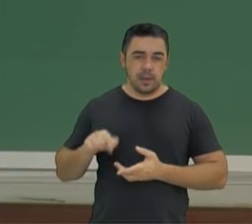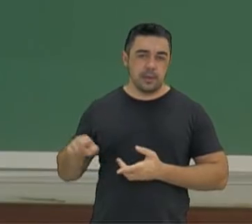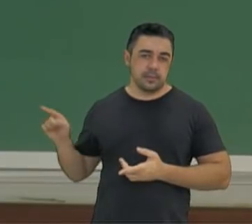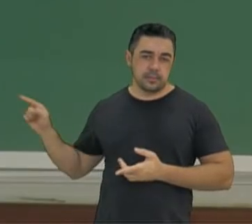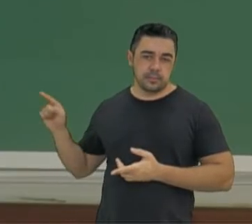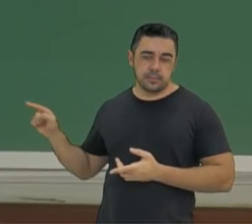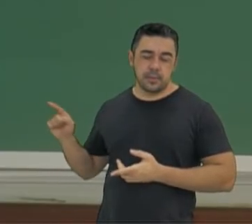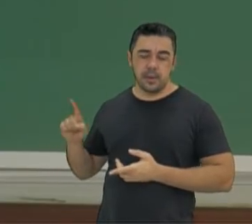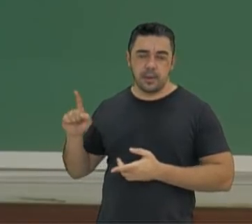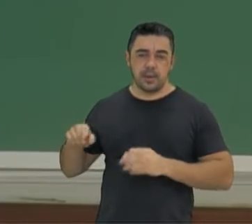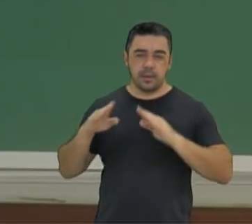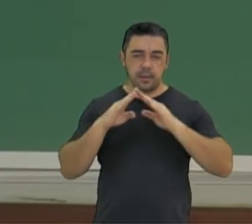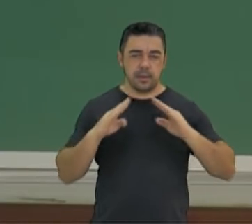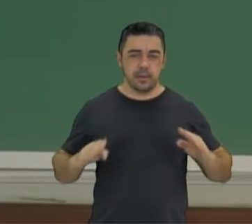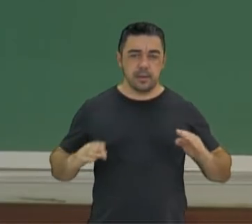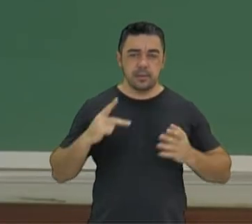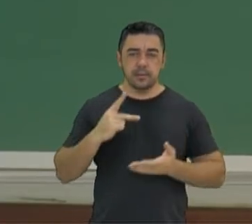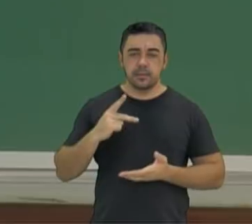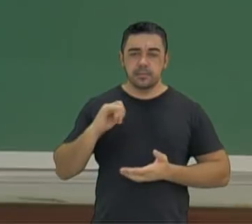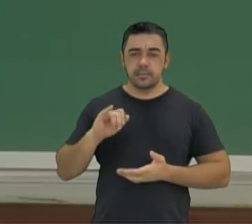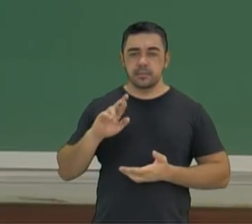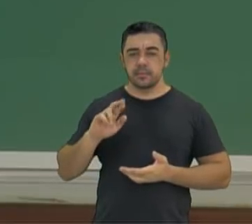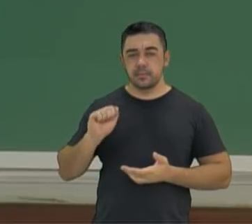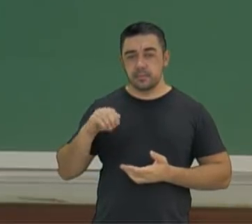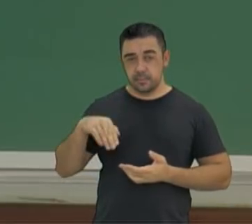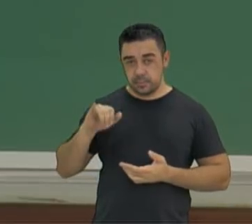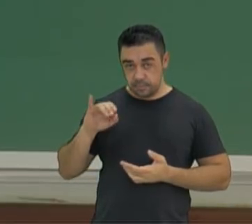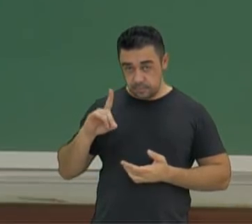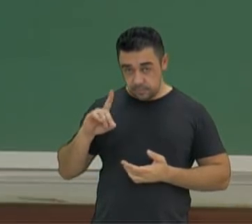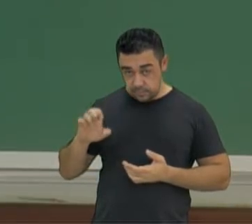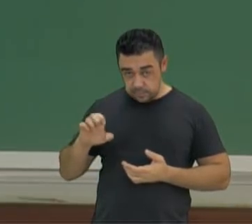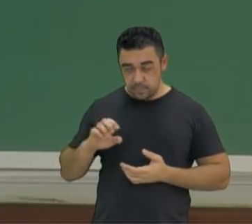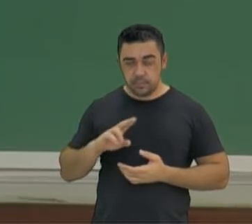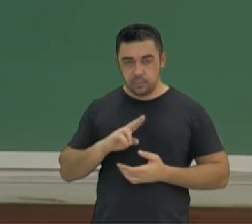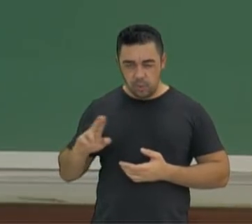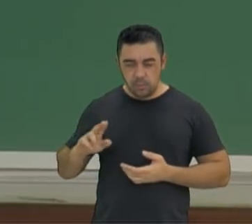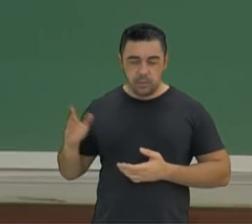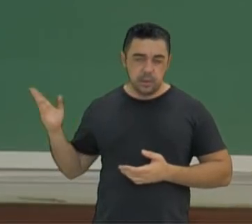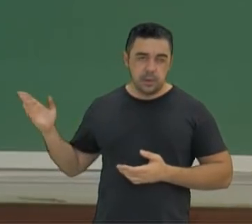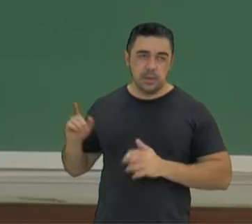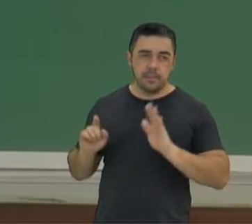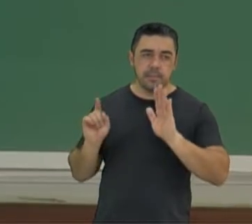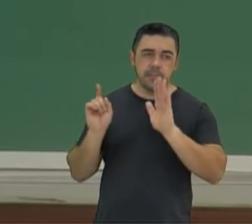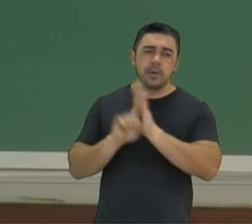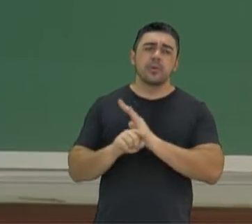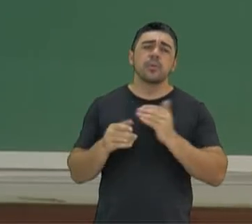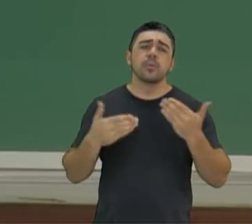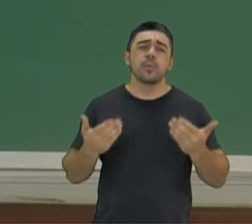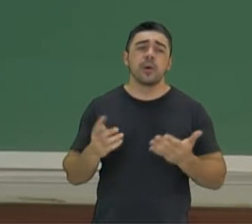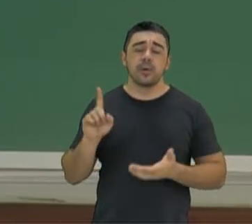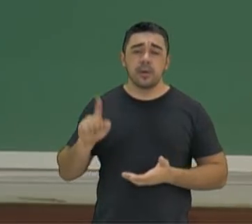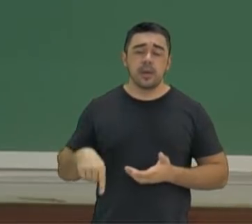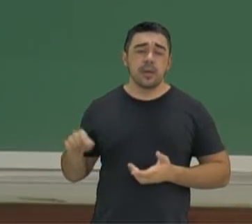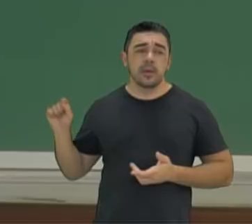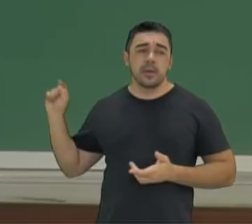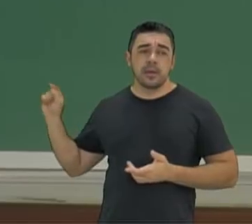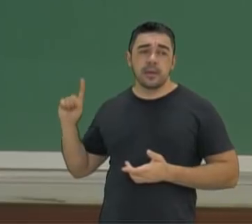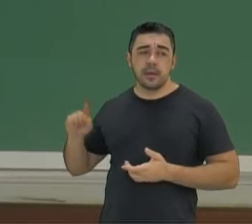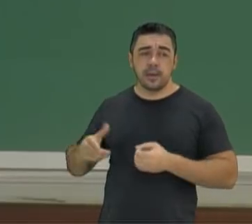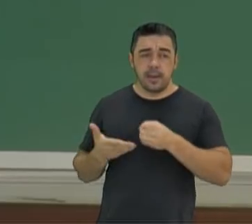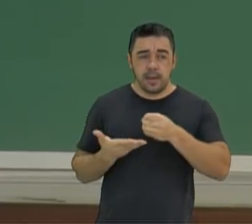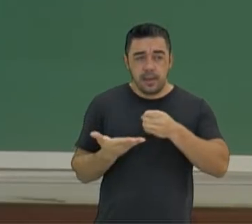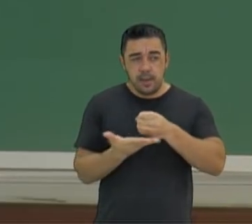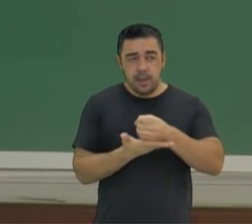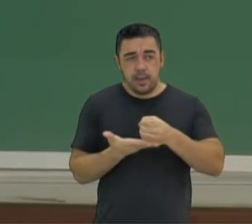é um polígono, professora, é pirâmide. Observando essa pirâmide aqui, o que está perguntando? Qual é o polígono que